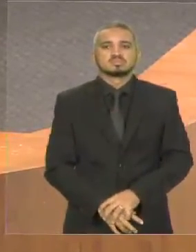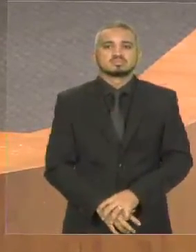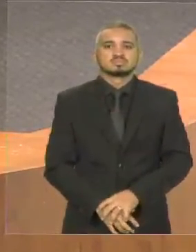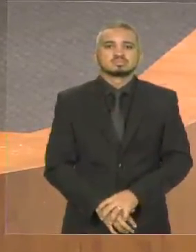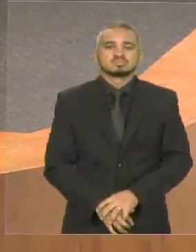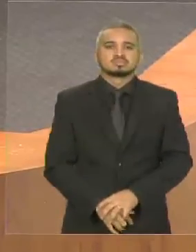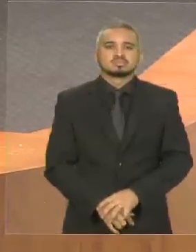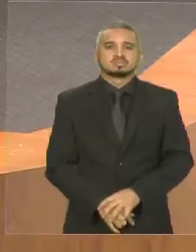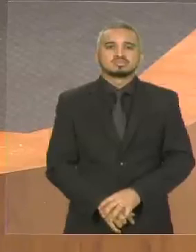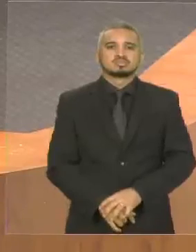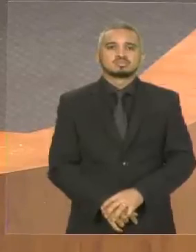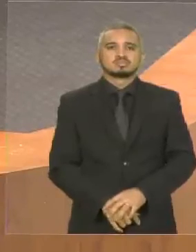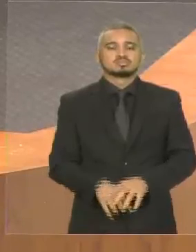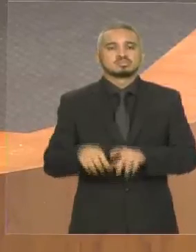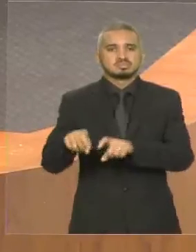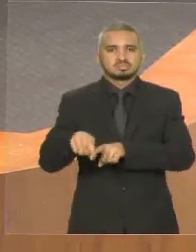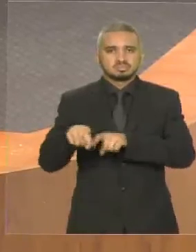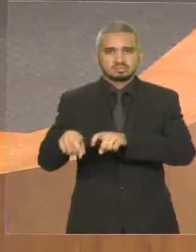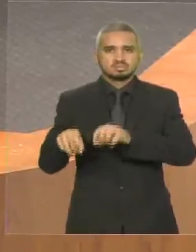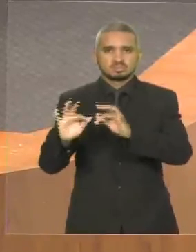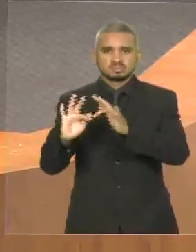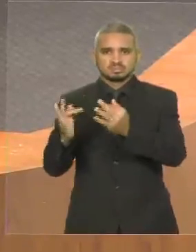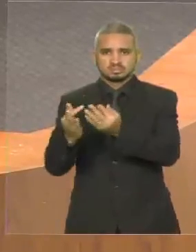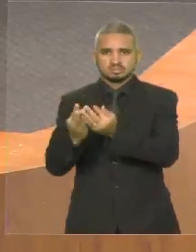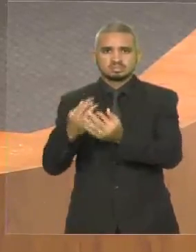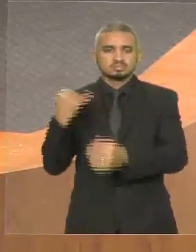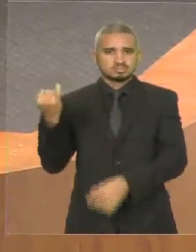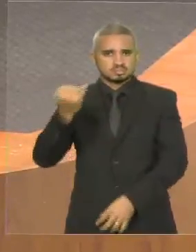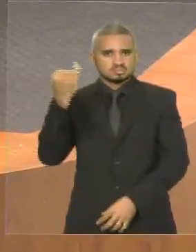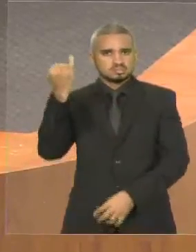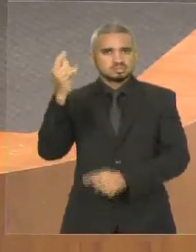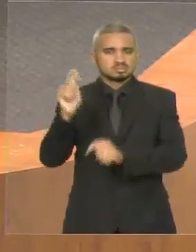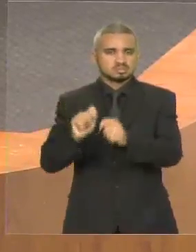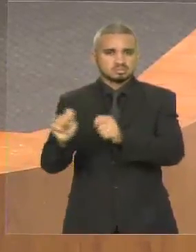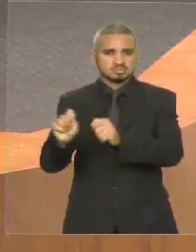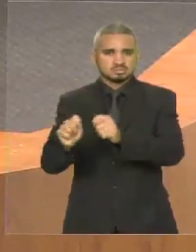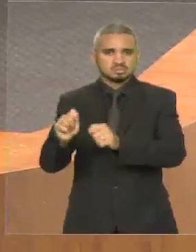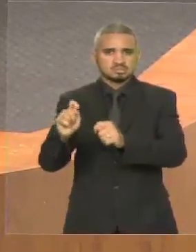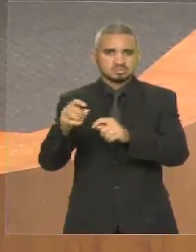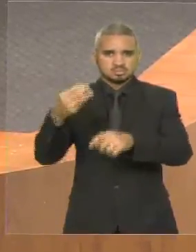a agricultura familiar, que é tão importante para a economia do nosso Maranhão. Muito obrigado, senhor presidente.